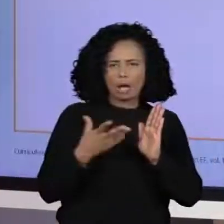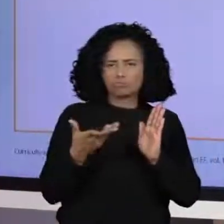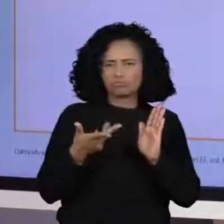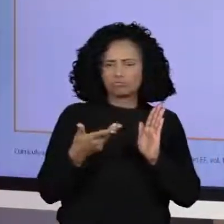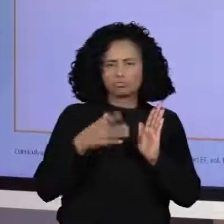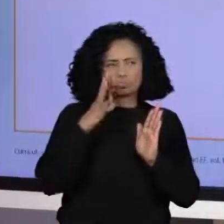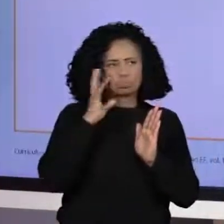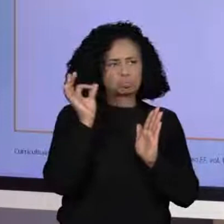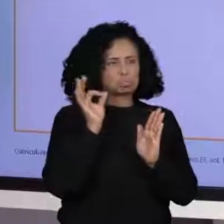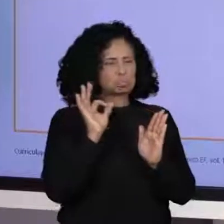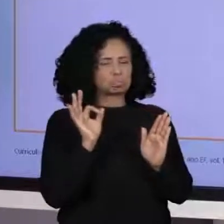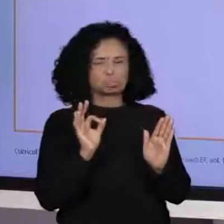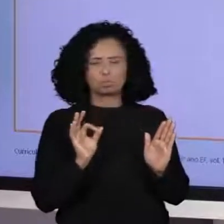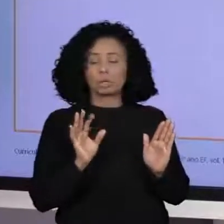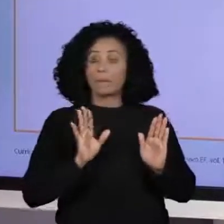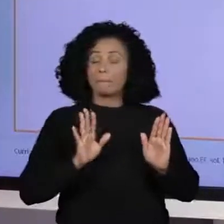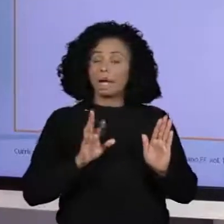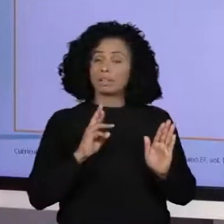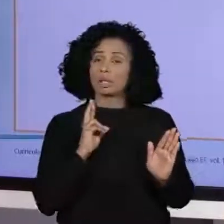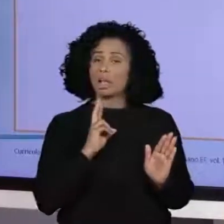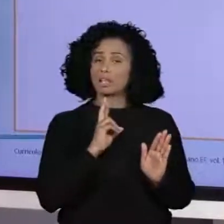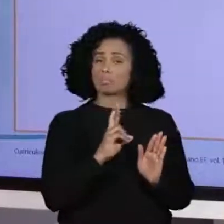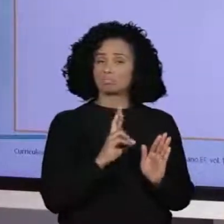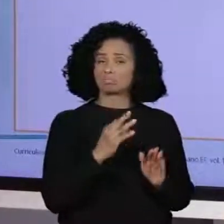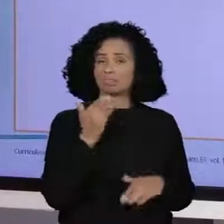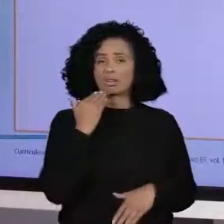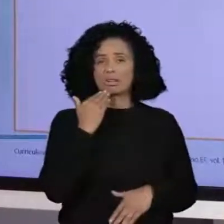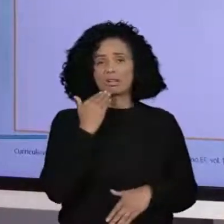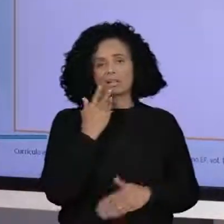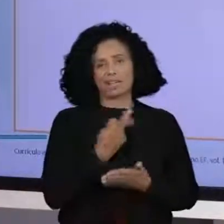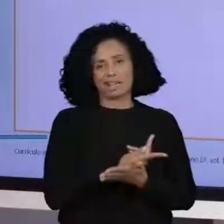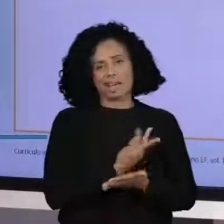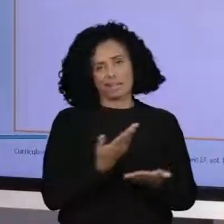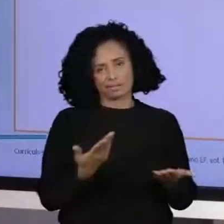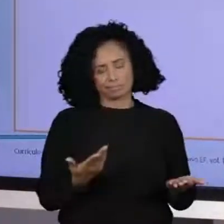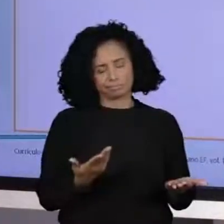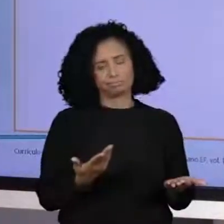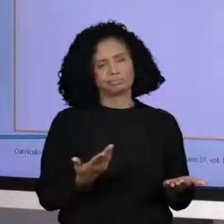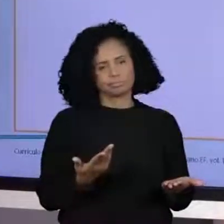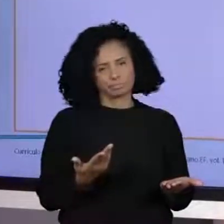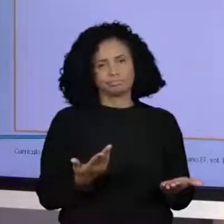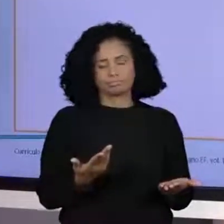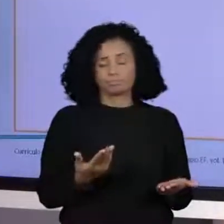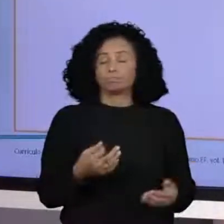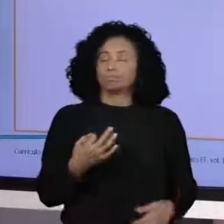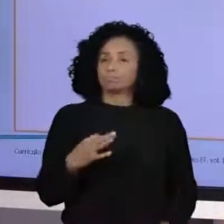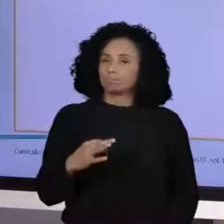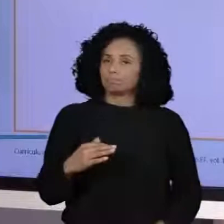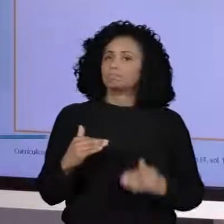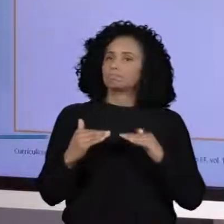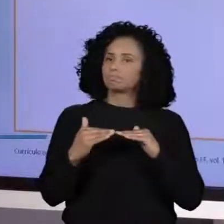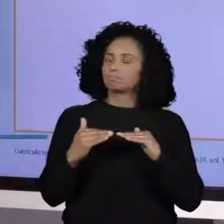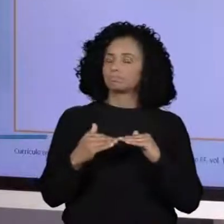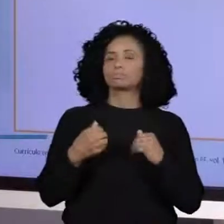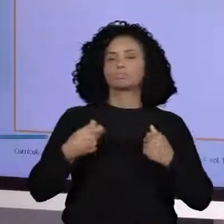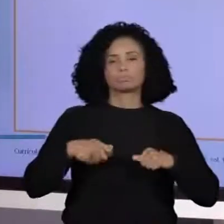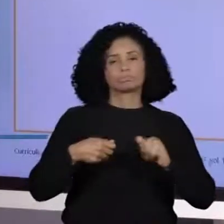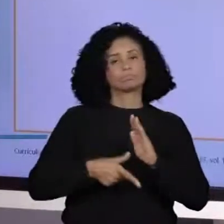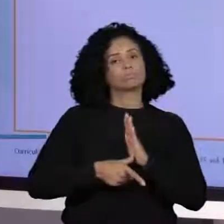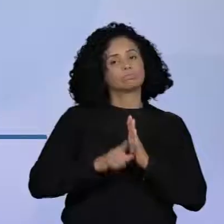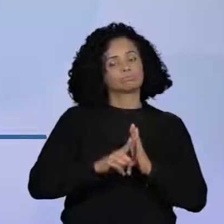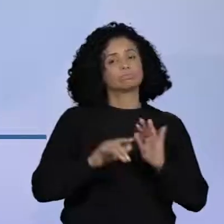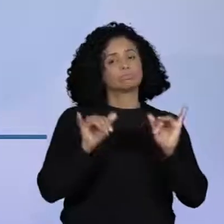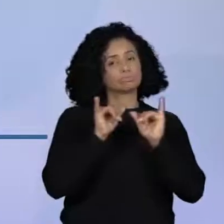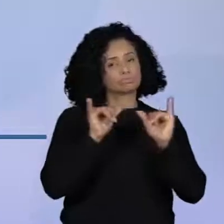entender muito bem e responder ali algo que não estará certo, não é, Pro? Isso, nós temos que coletar as informações, então,